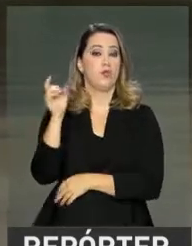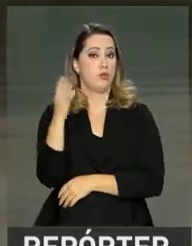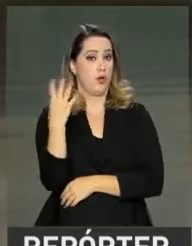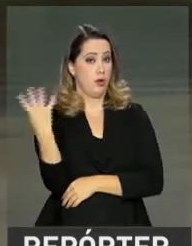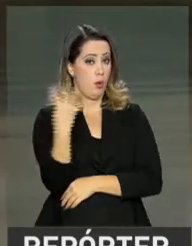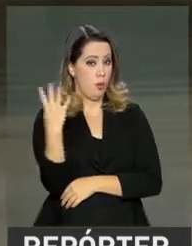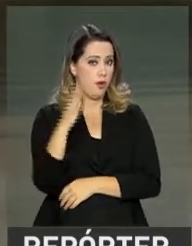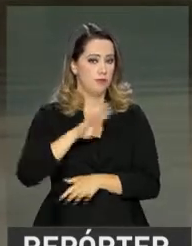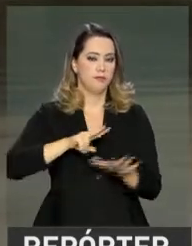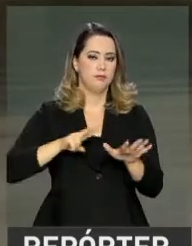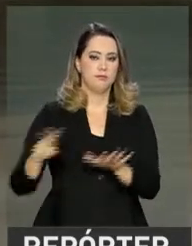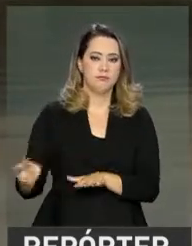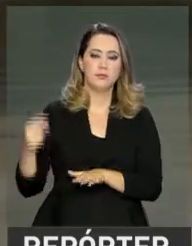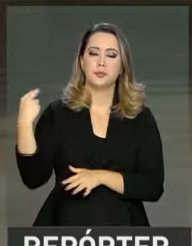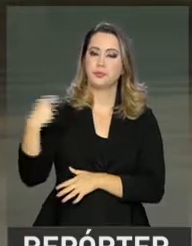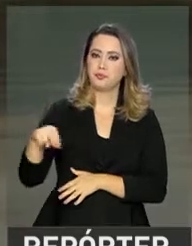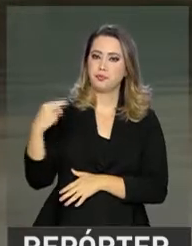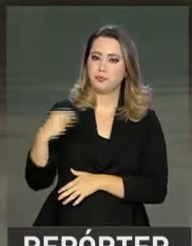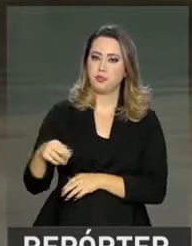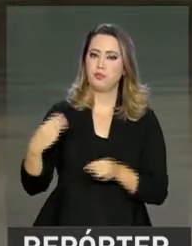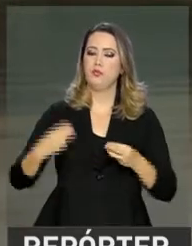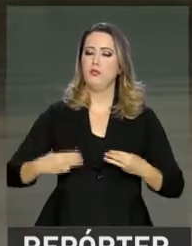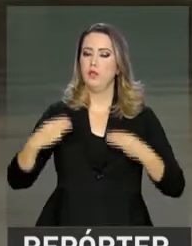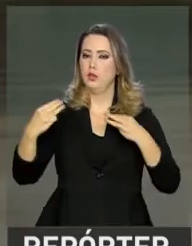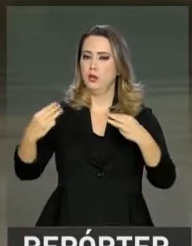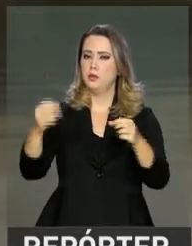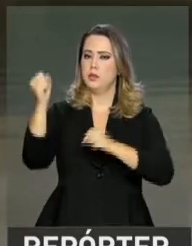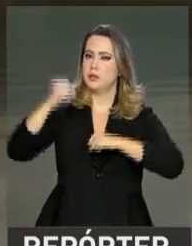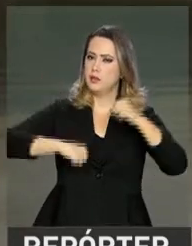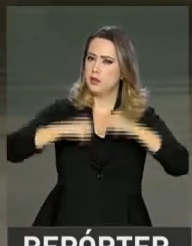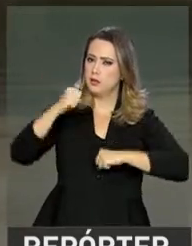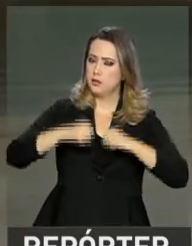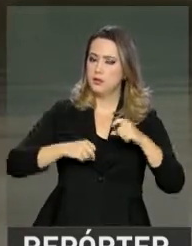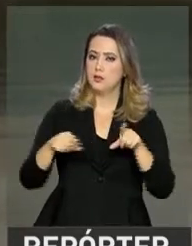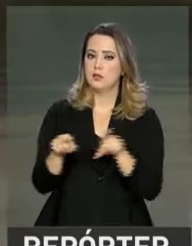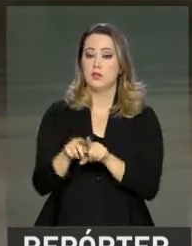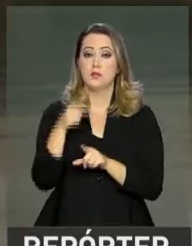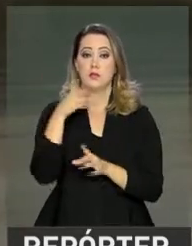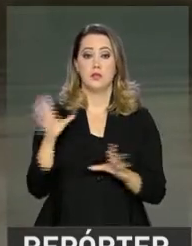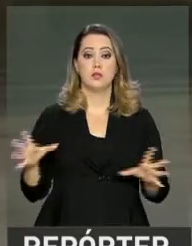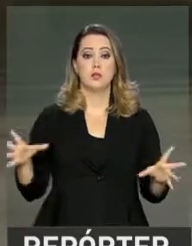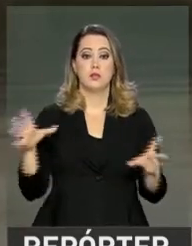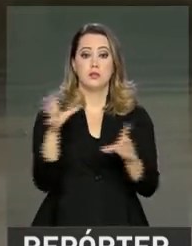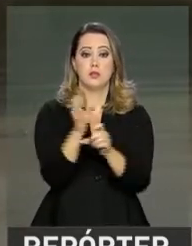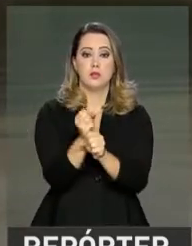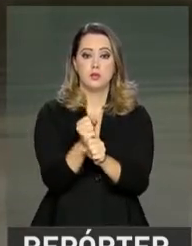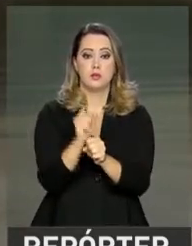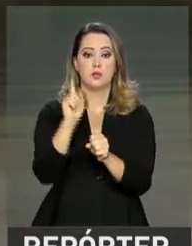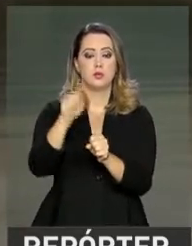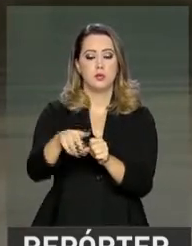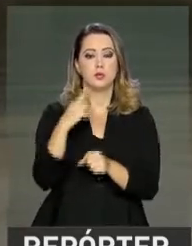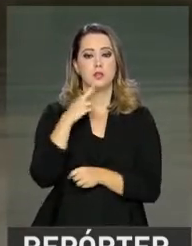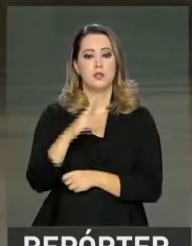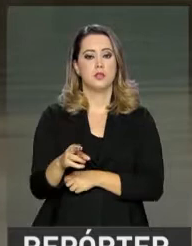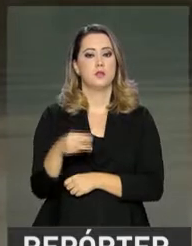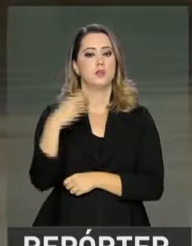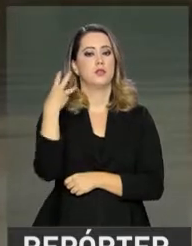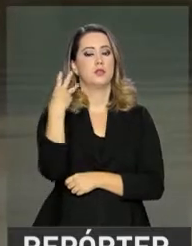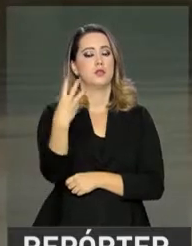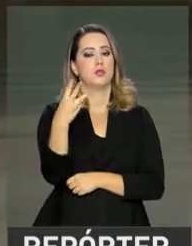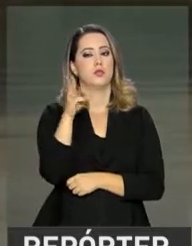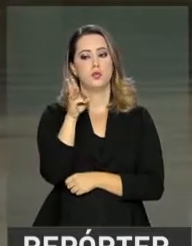segundo dados do ministério da indústria comércio exterior e os serviços o saldo é resultado de mais de três bilhões